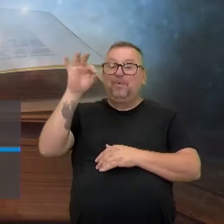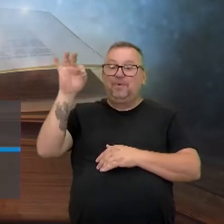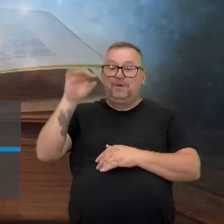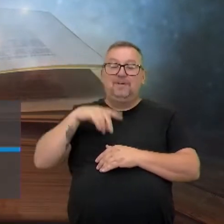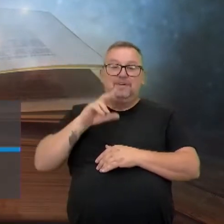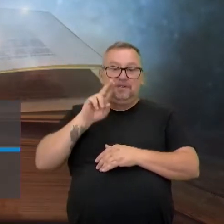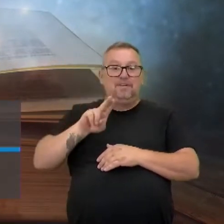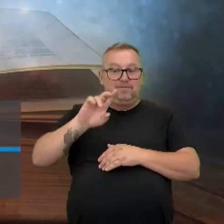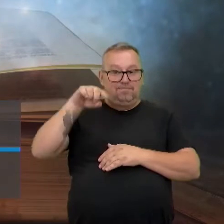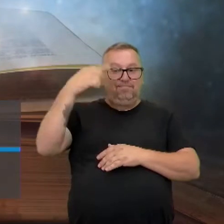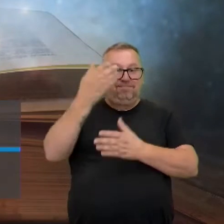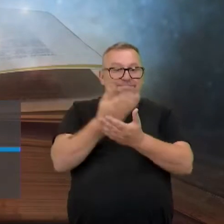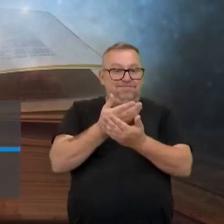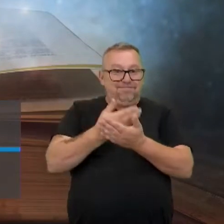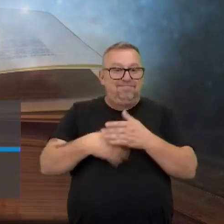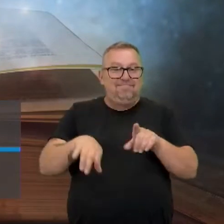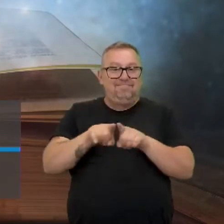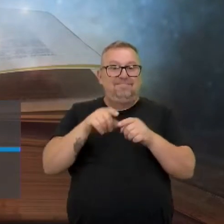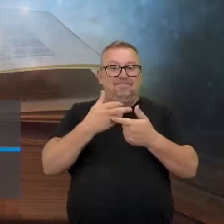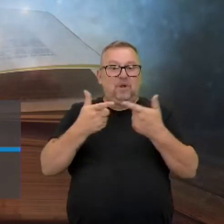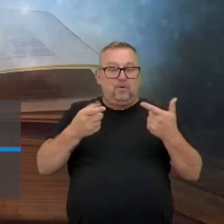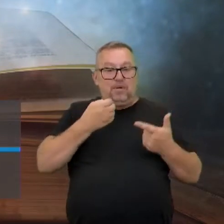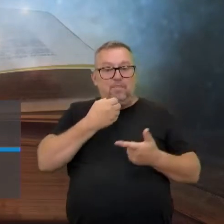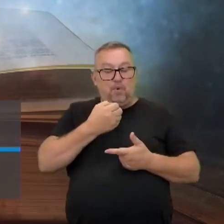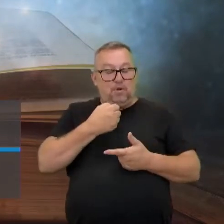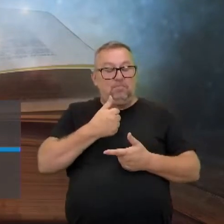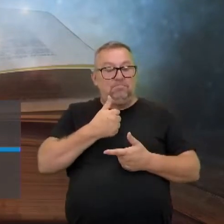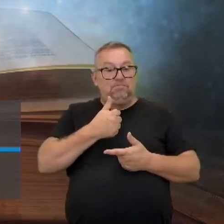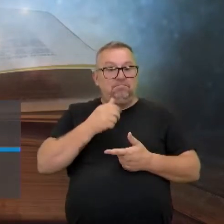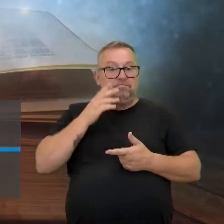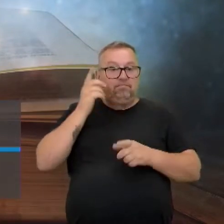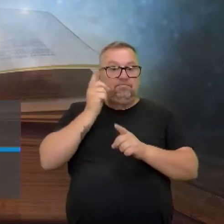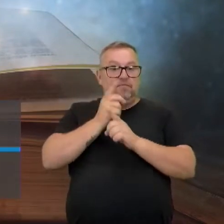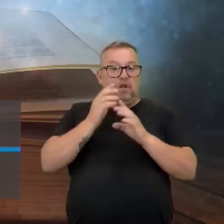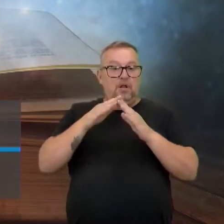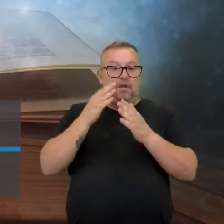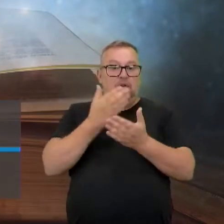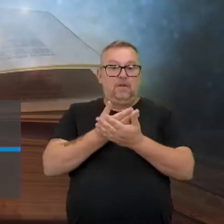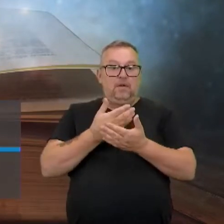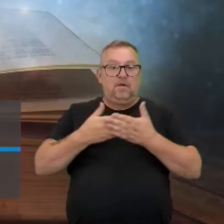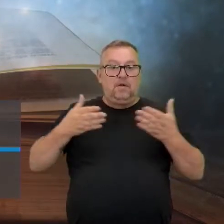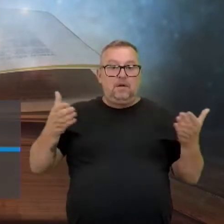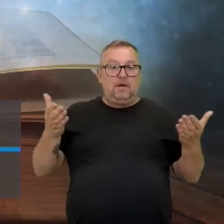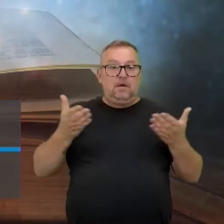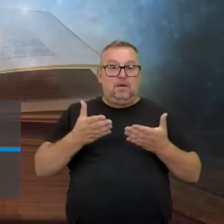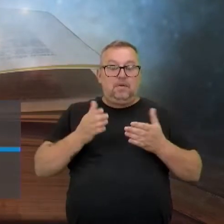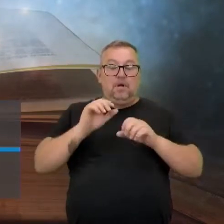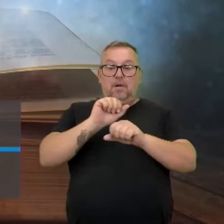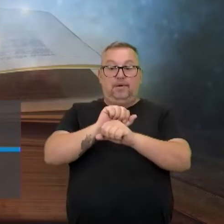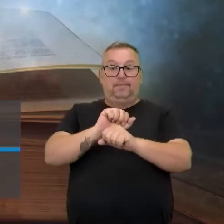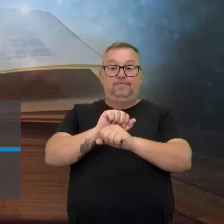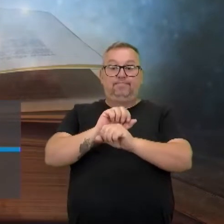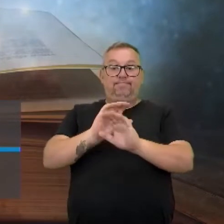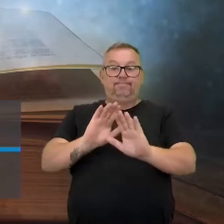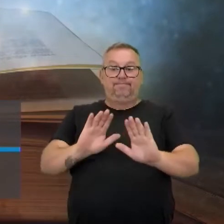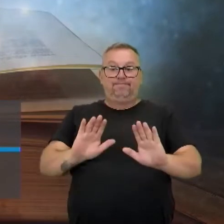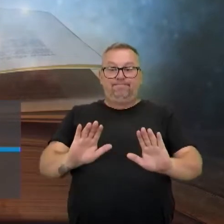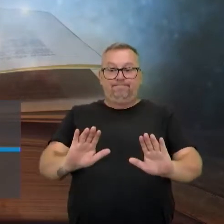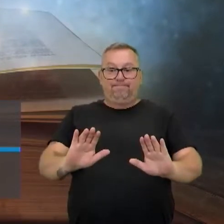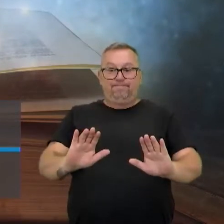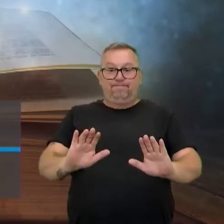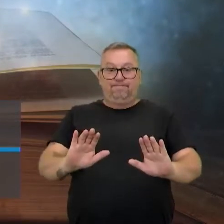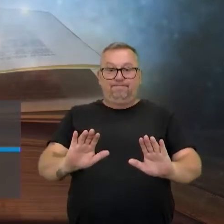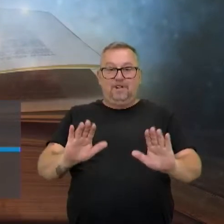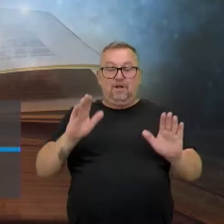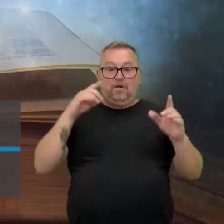na próxima aula. Tem muita coisa boa e eu achei esse livro na escola. Agora vamos para tudo, que agora eu fiquei